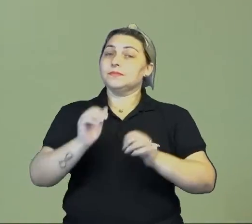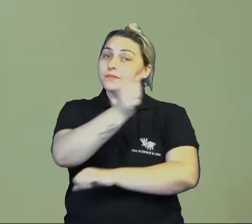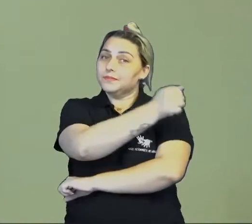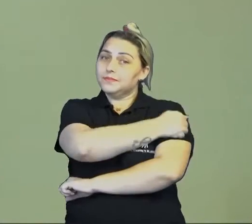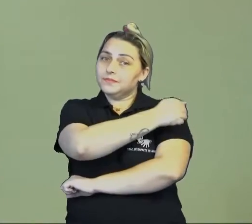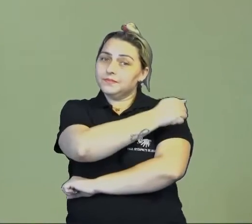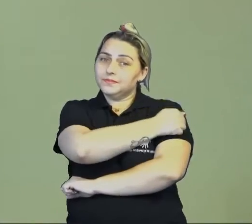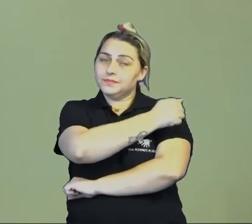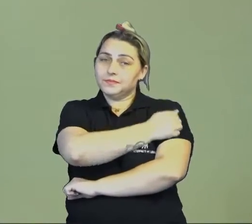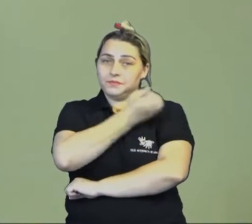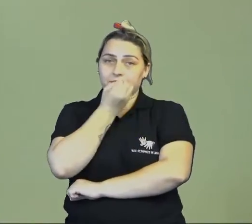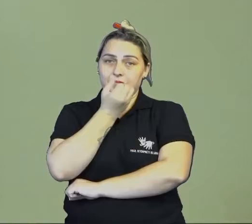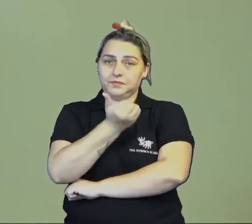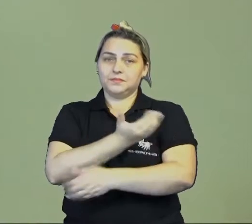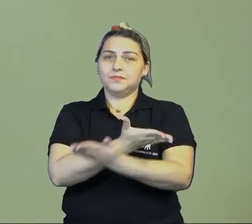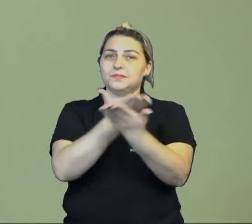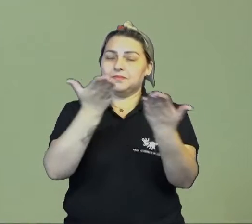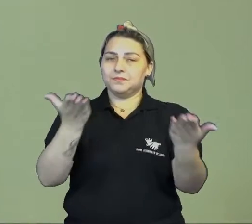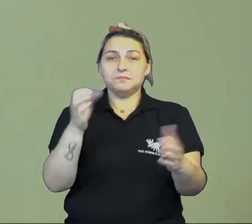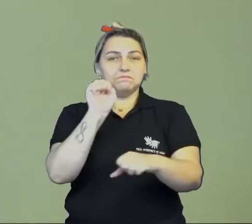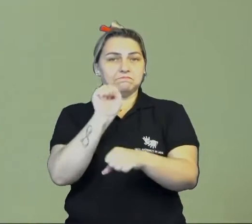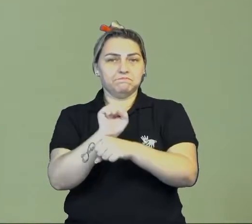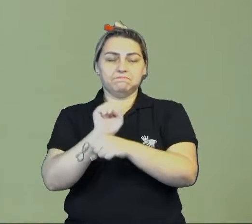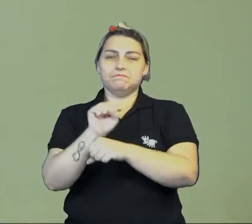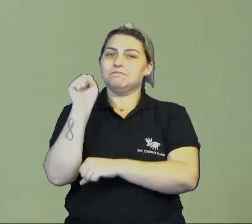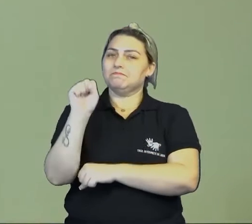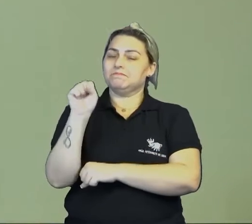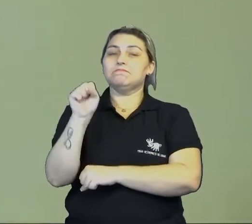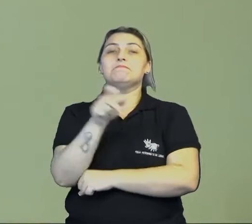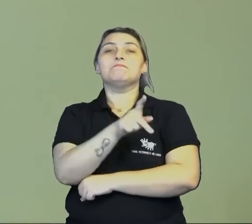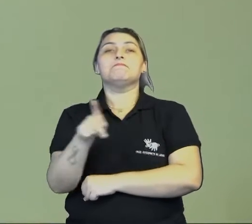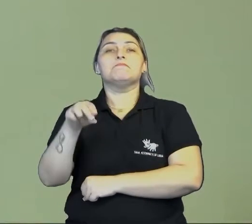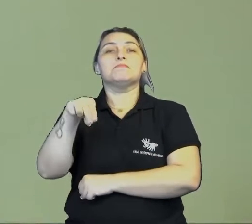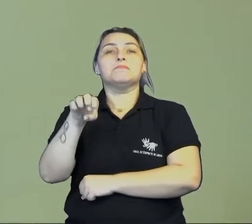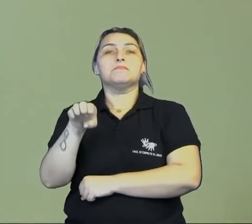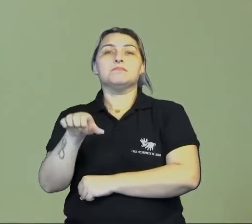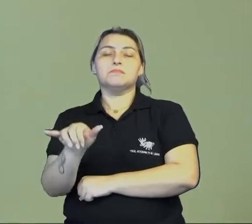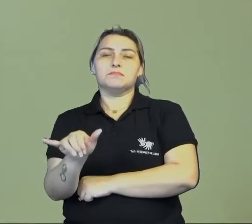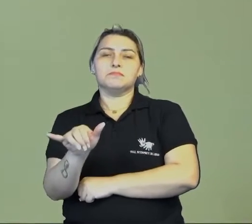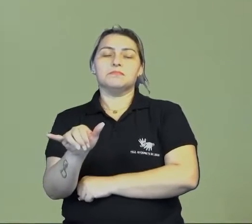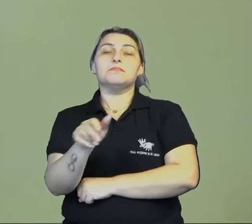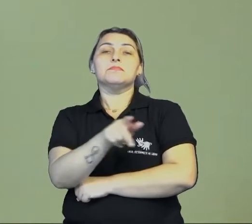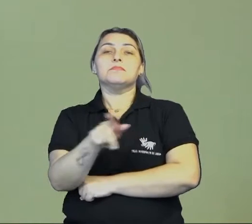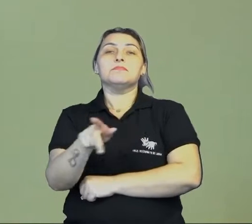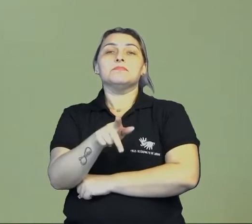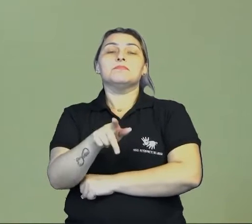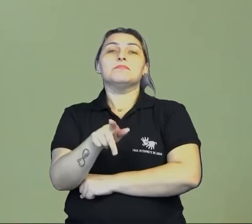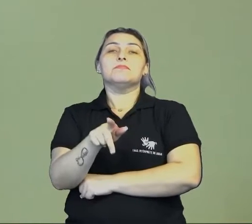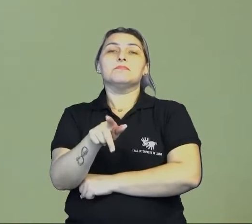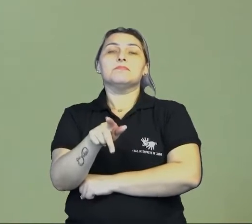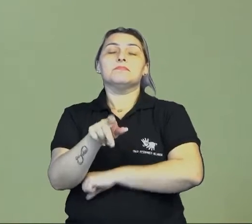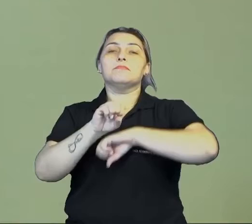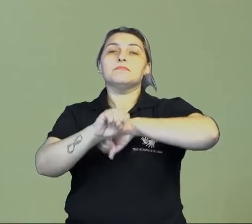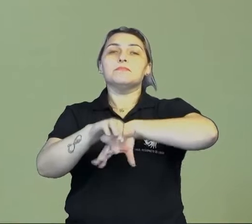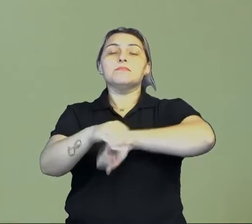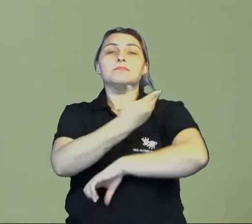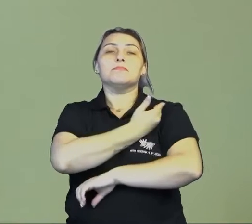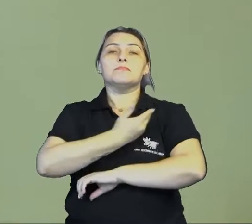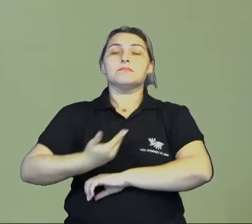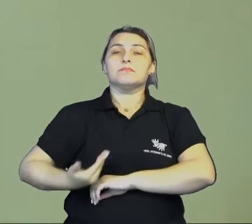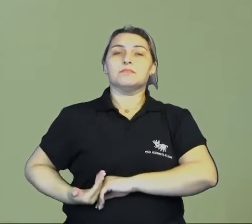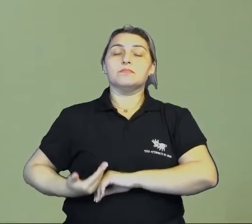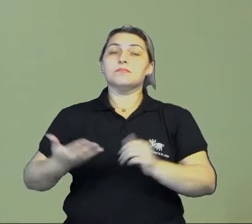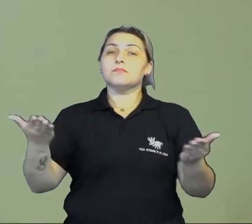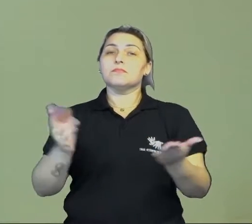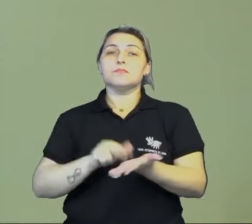Alunos e alunas, tudo bem com vocês? Eu espero que sim. Sou o professor Ney Araújo, professor da Rede Pública de Ensino, e